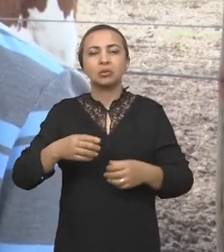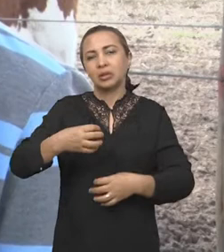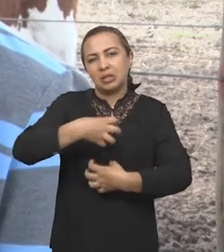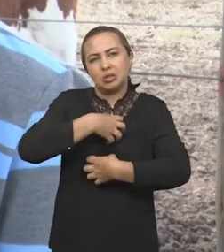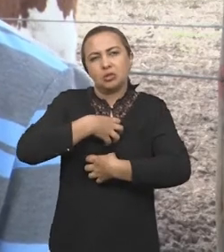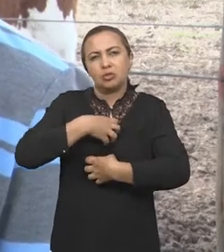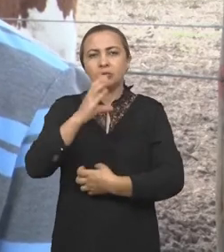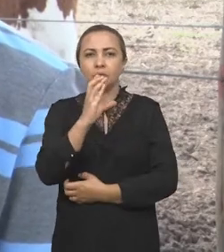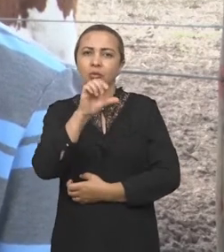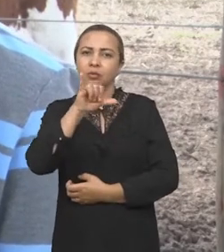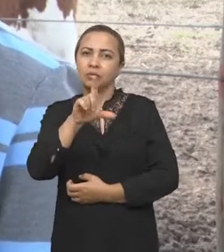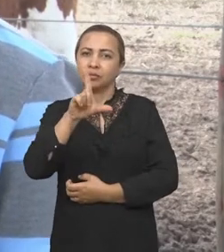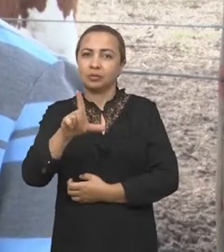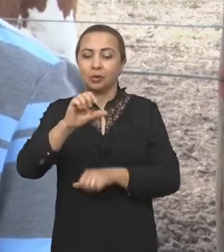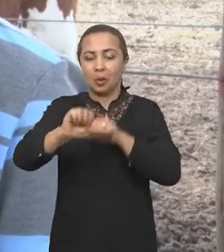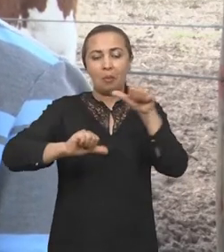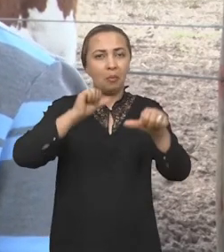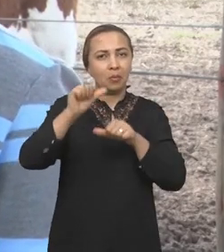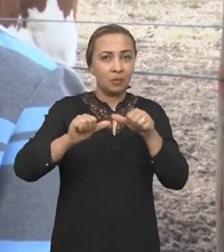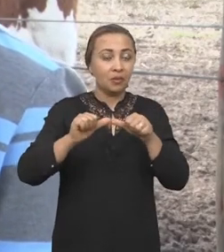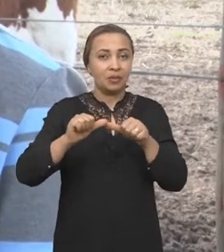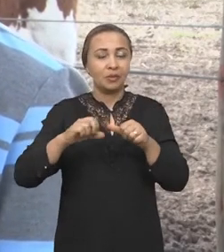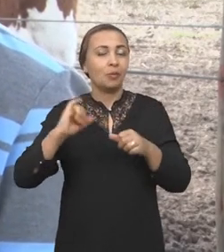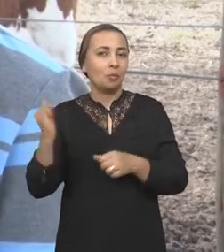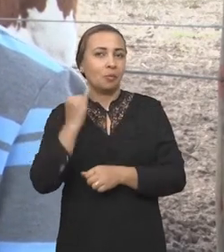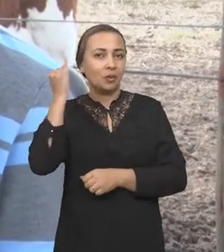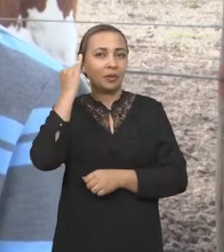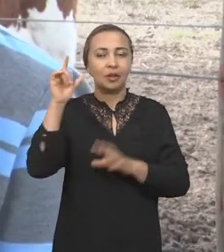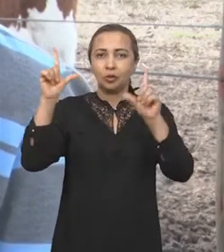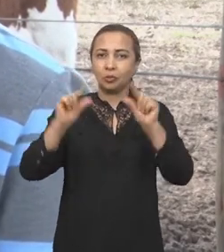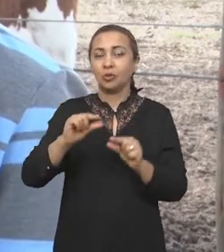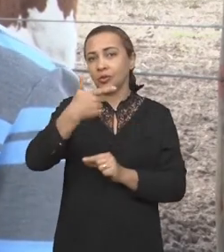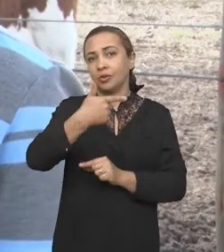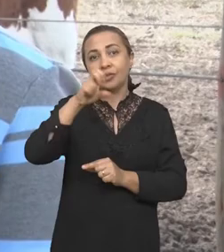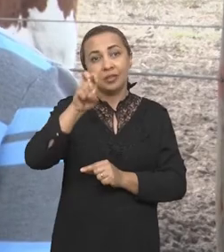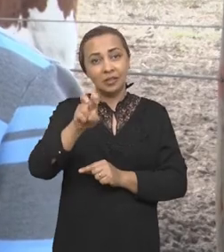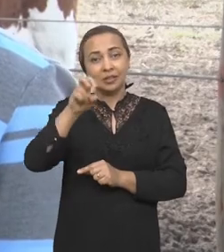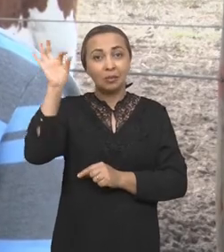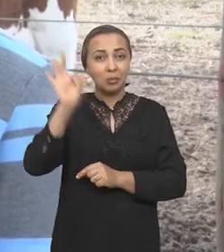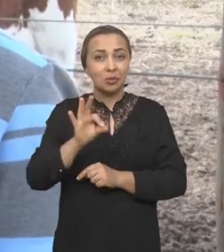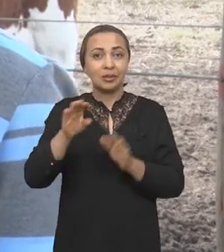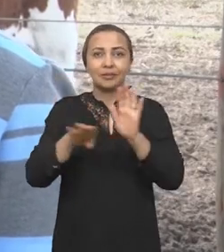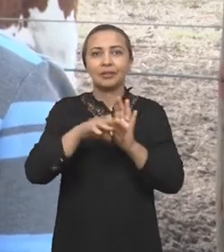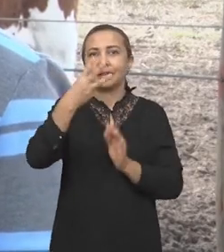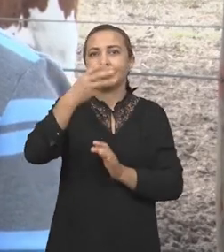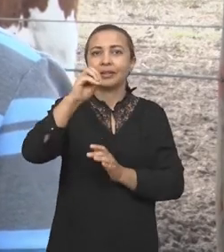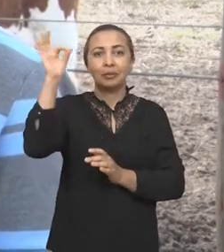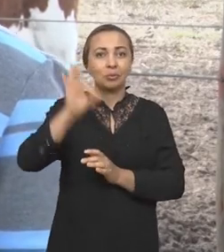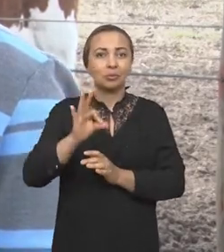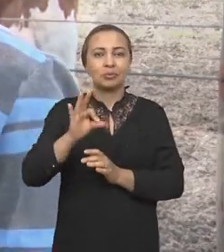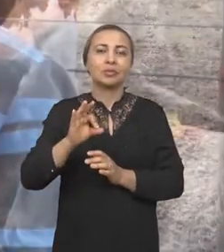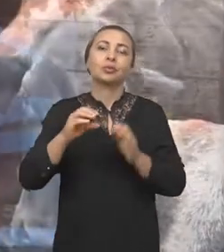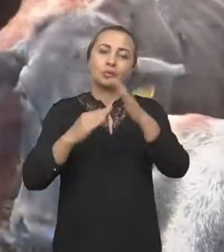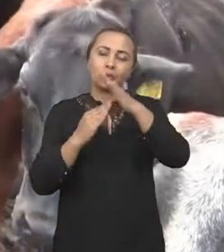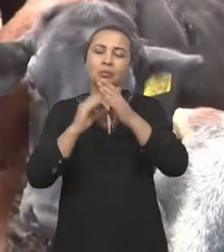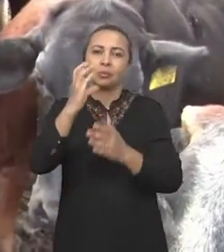no período que ele está em cio. Essas alterações elas foram significativas e elas reduziram de 25% até 35% no período do